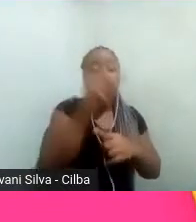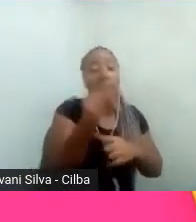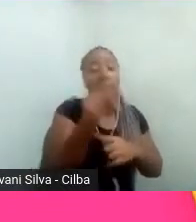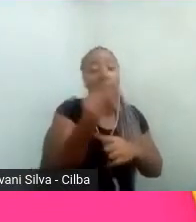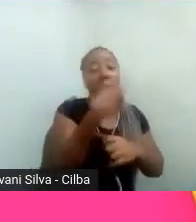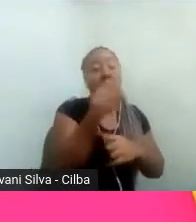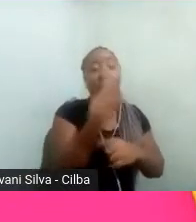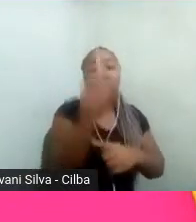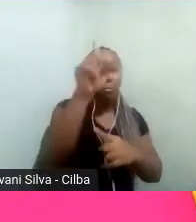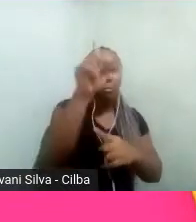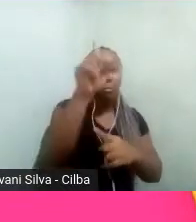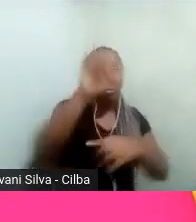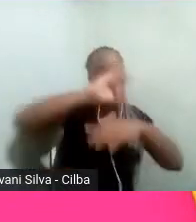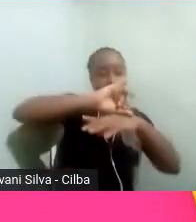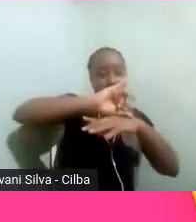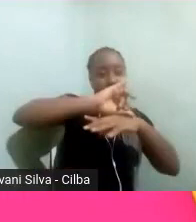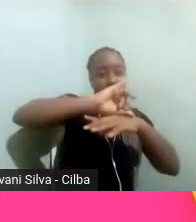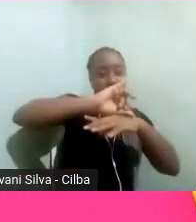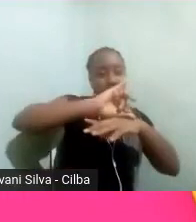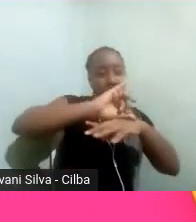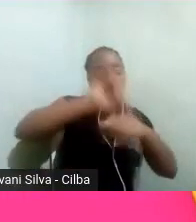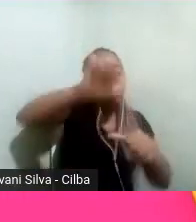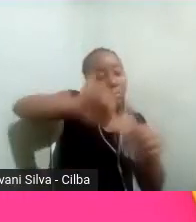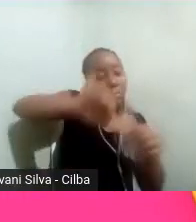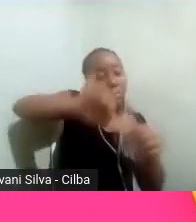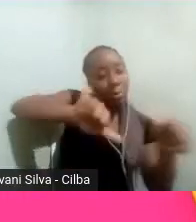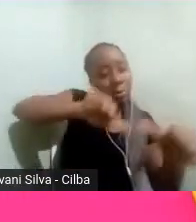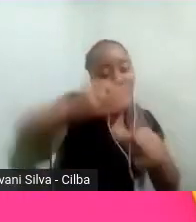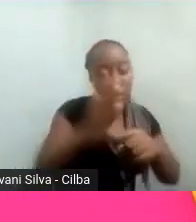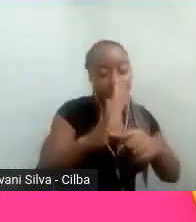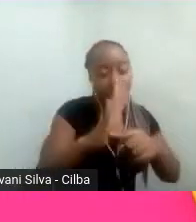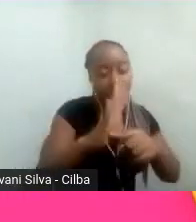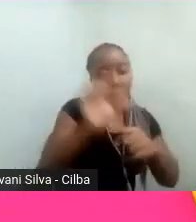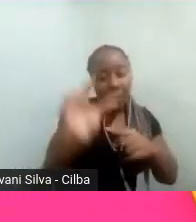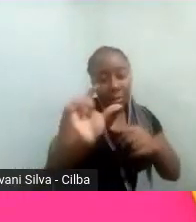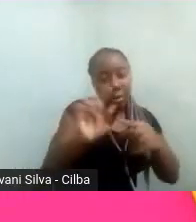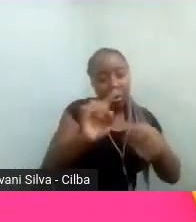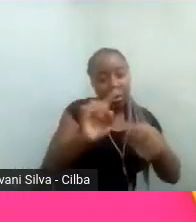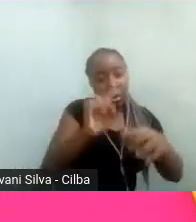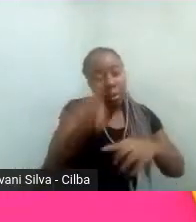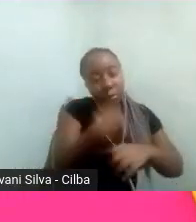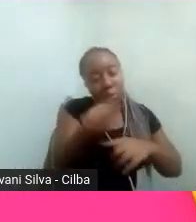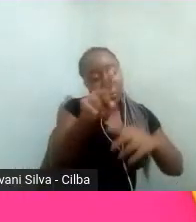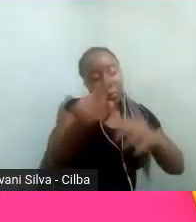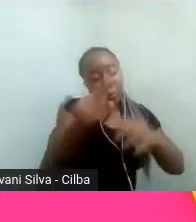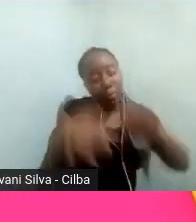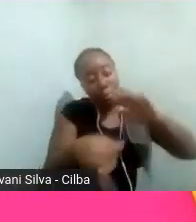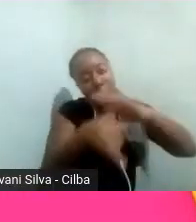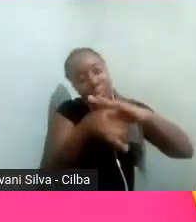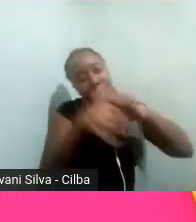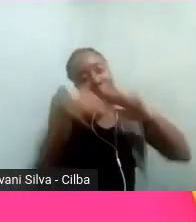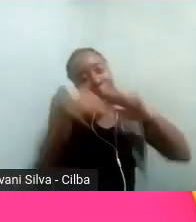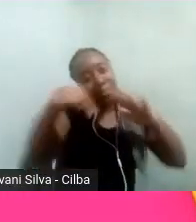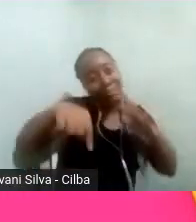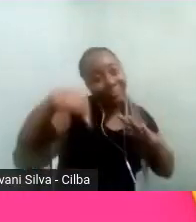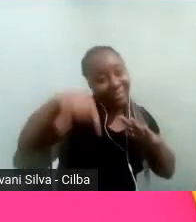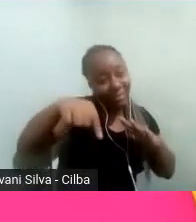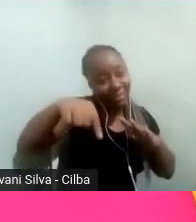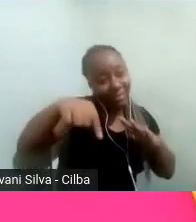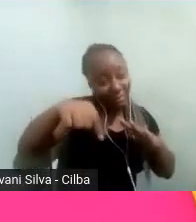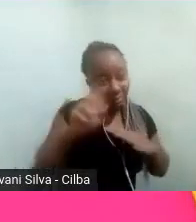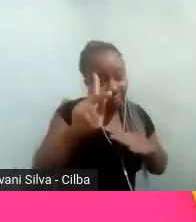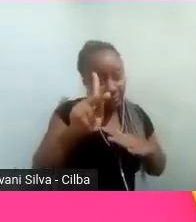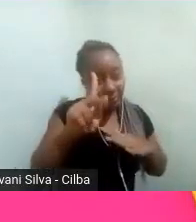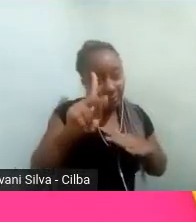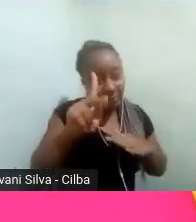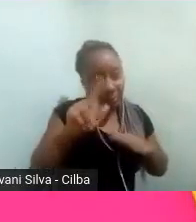cima, e se eu inverter a bateria, ele vai girar para baixo, ok? Vai